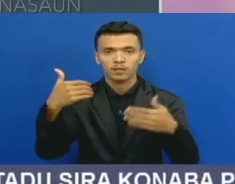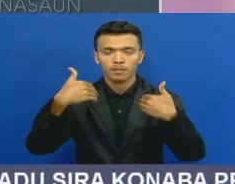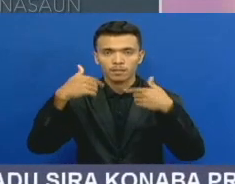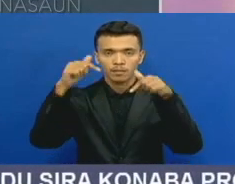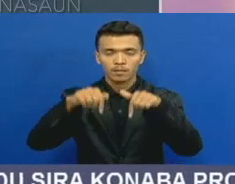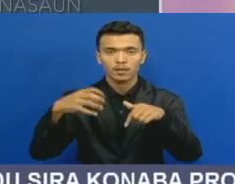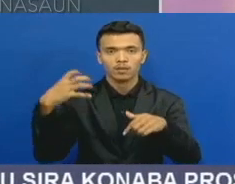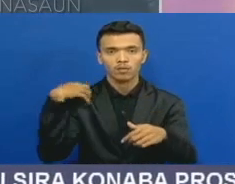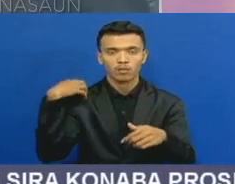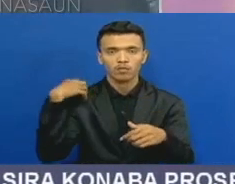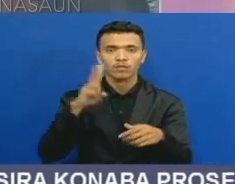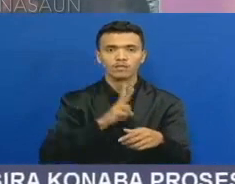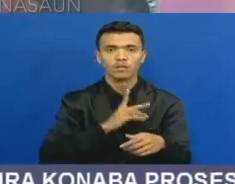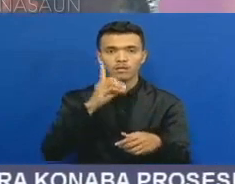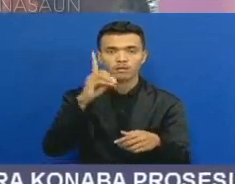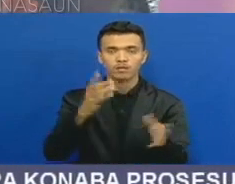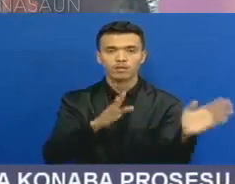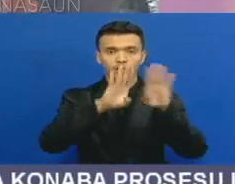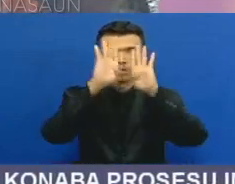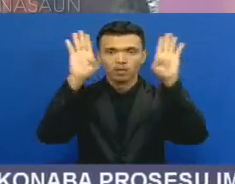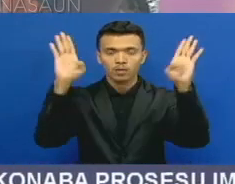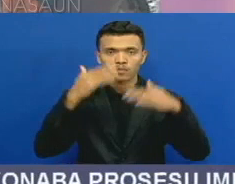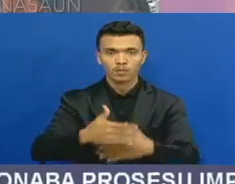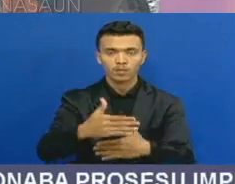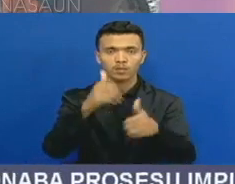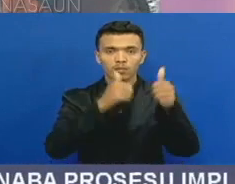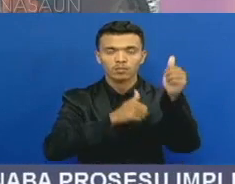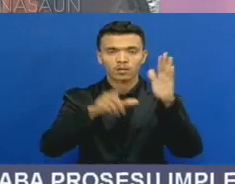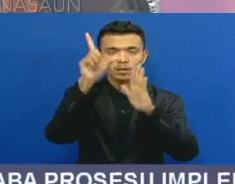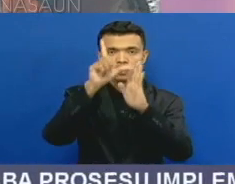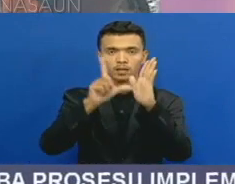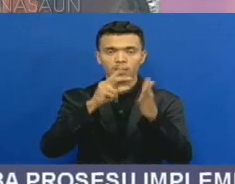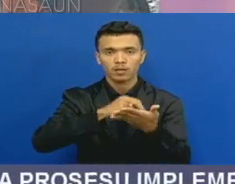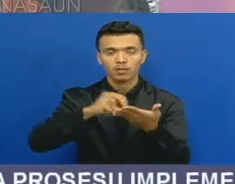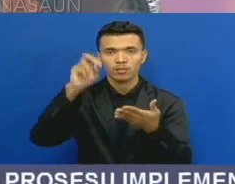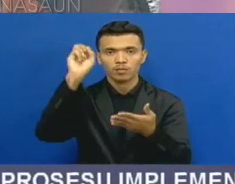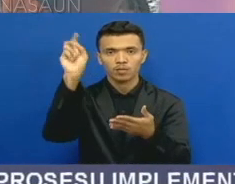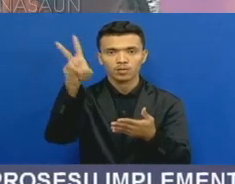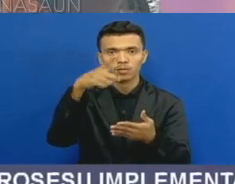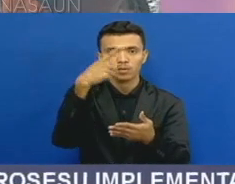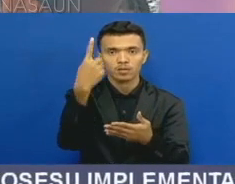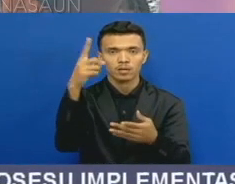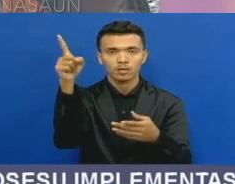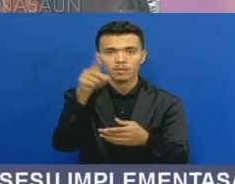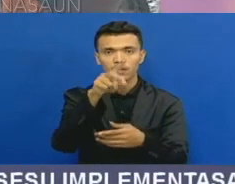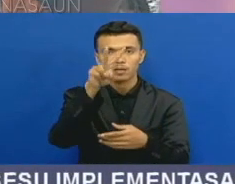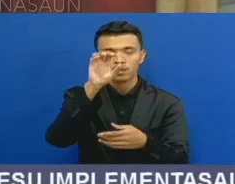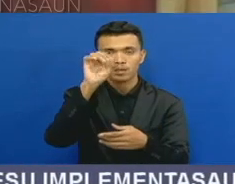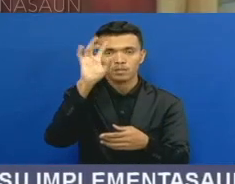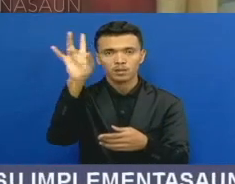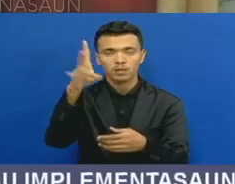nacional imigração Vila Verde Dili, onde loca processo Twirley imigração, número Sanulurasen Ida Barra, Rihungrua Sanulurasen